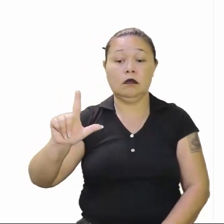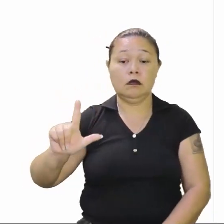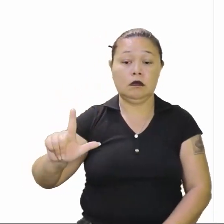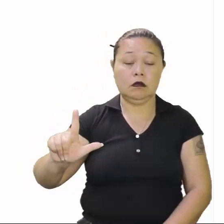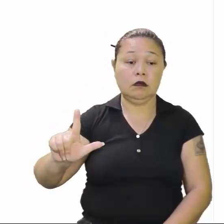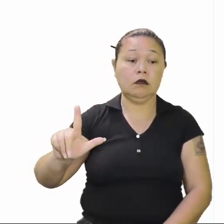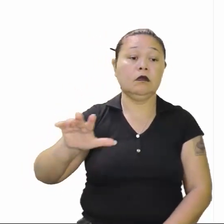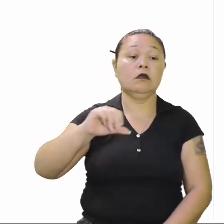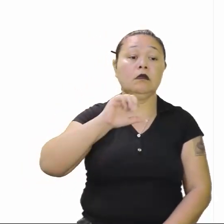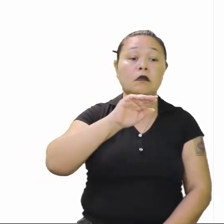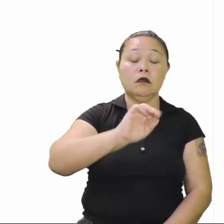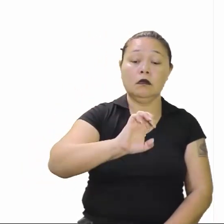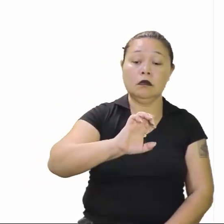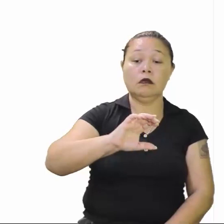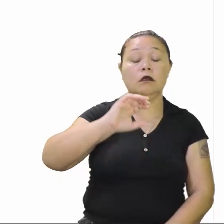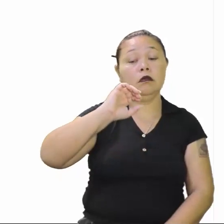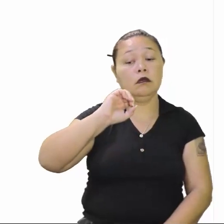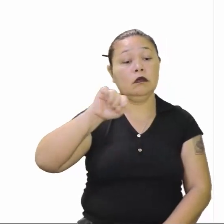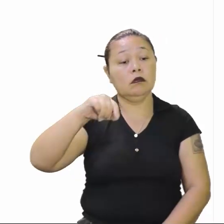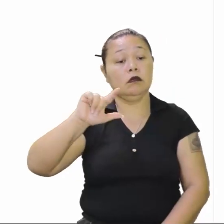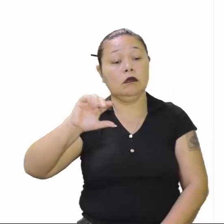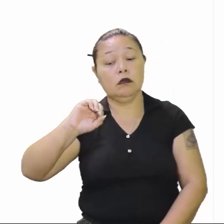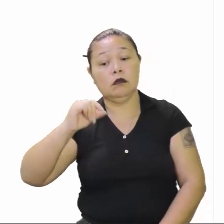0,0025 litros. Ou letra E,